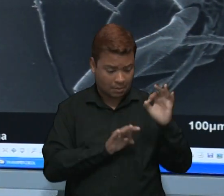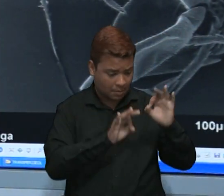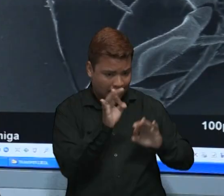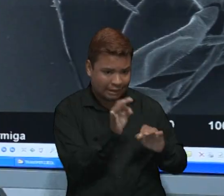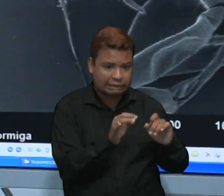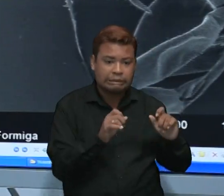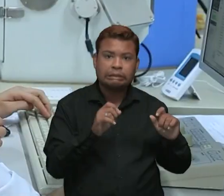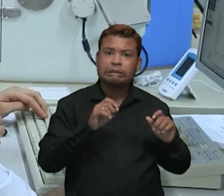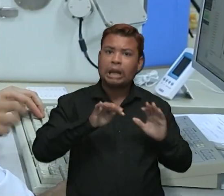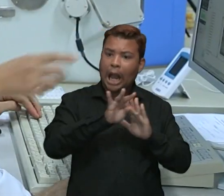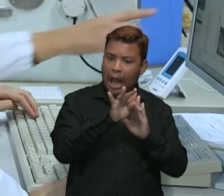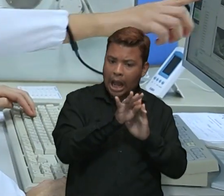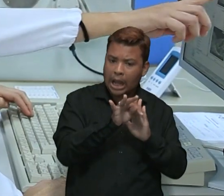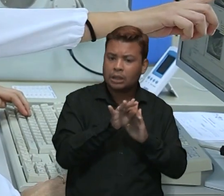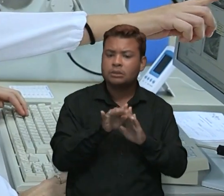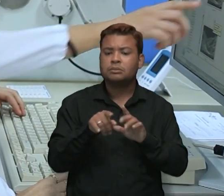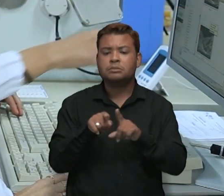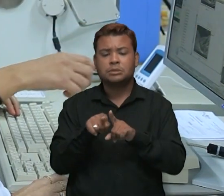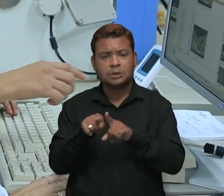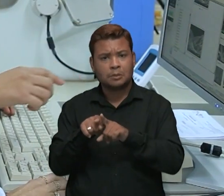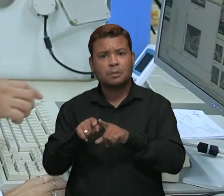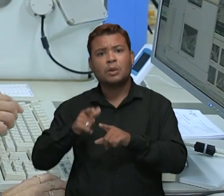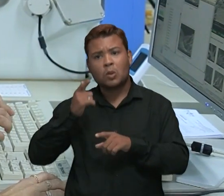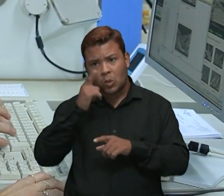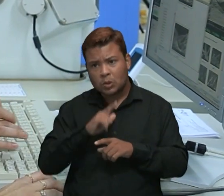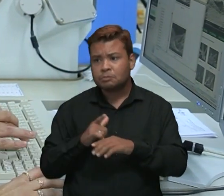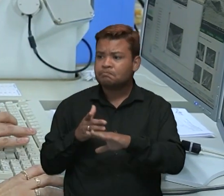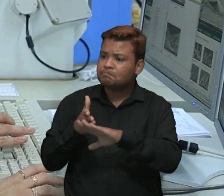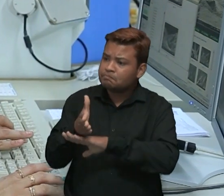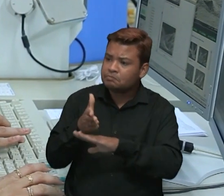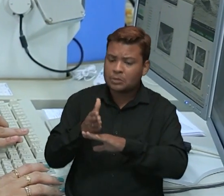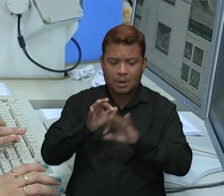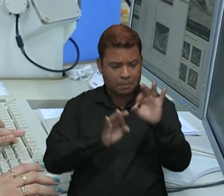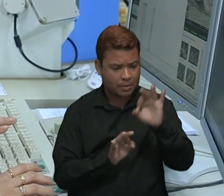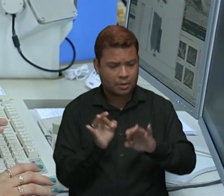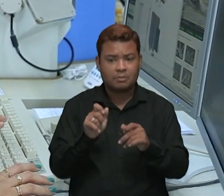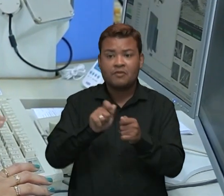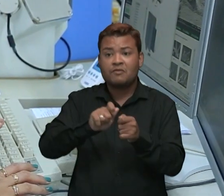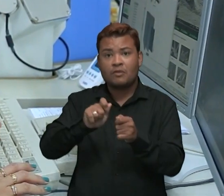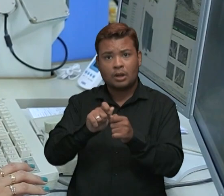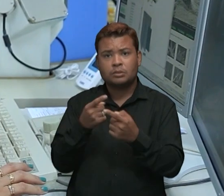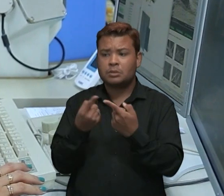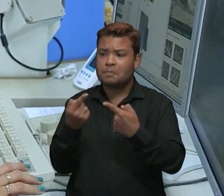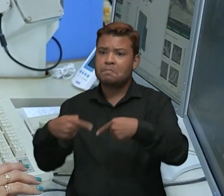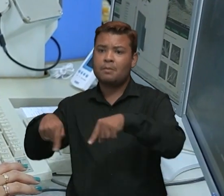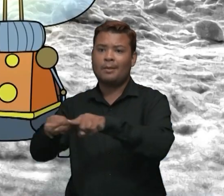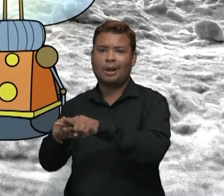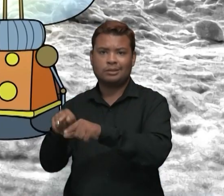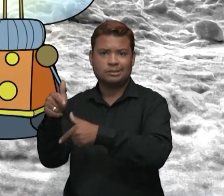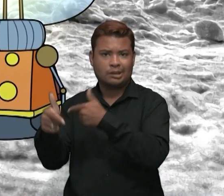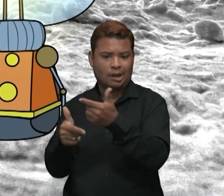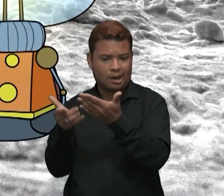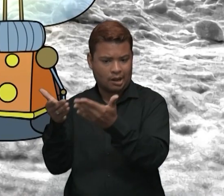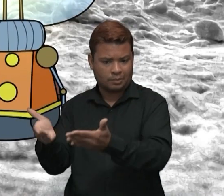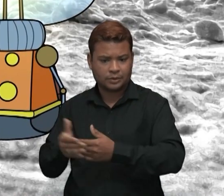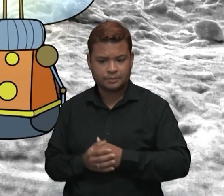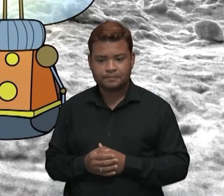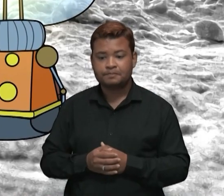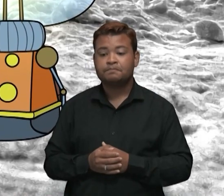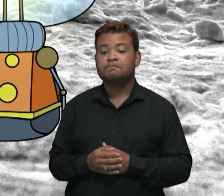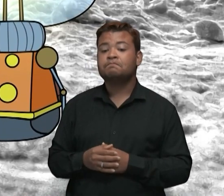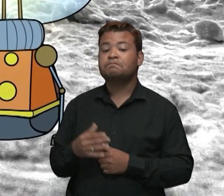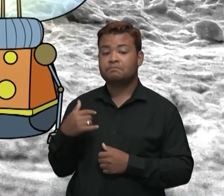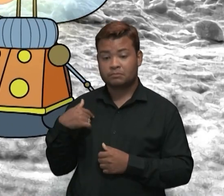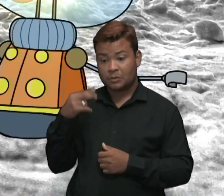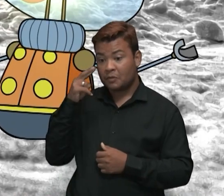tanto técnica e viabilidade de participar, né, como parceiro desse trabalho, e o resultado que